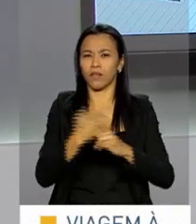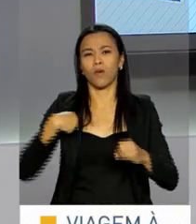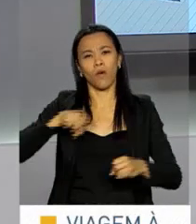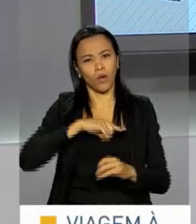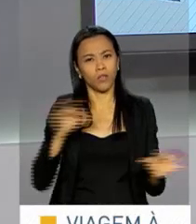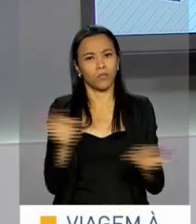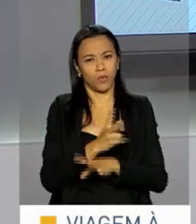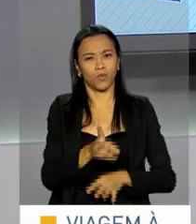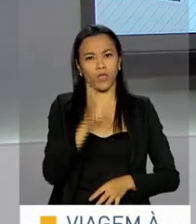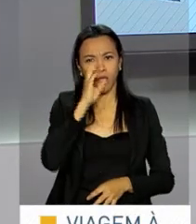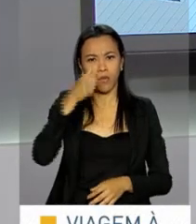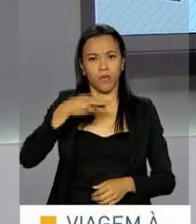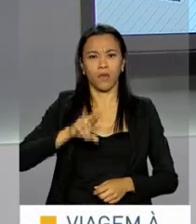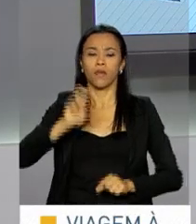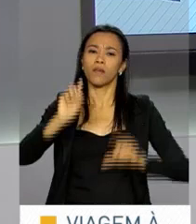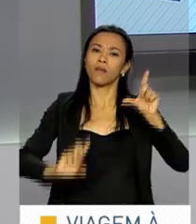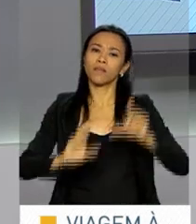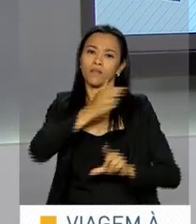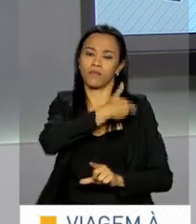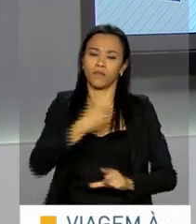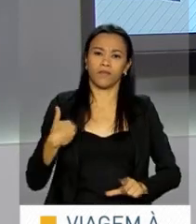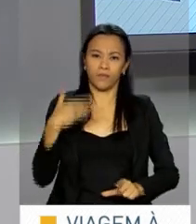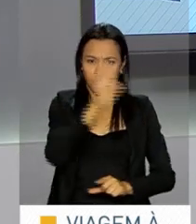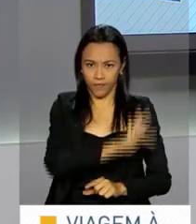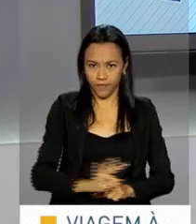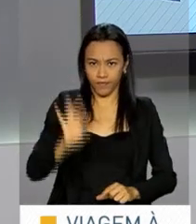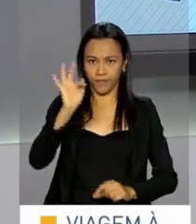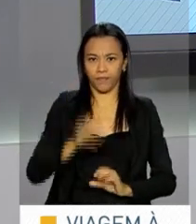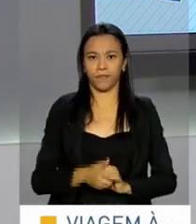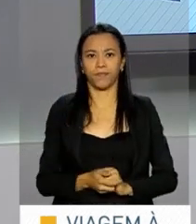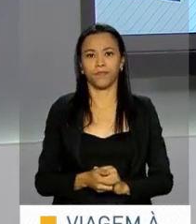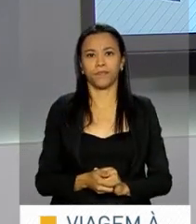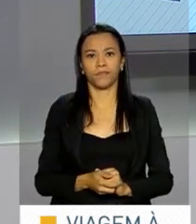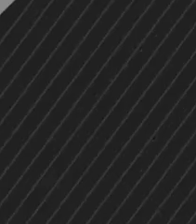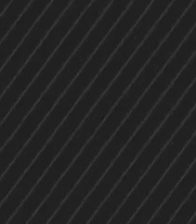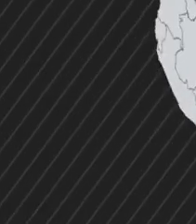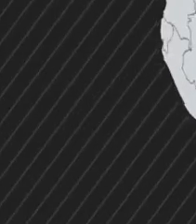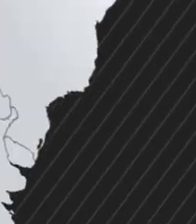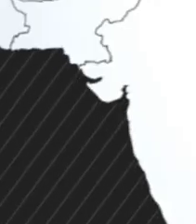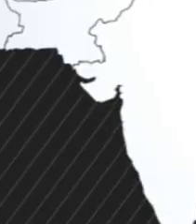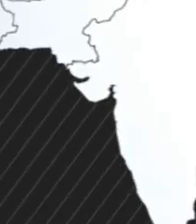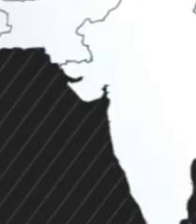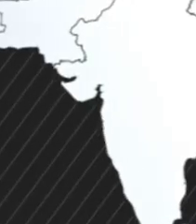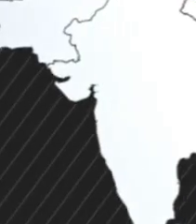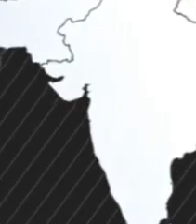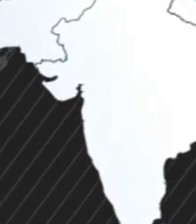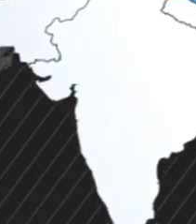aqui. Continue com a gente aqui na NBR, a TV do Governo Federal. Música.